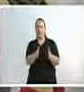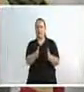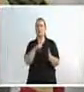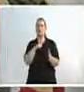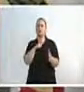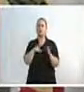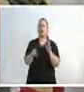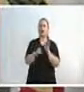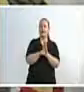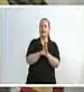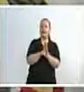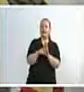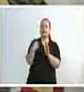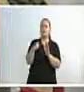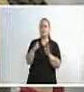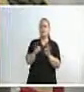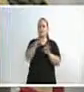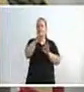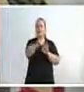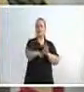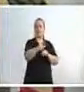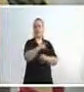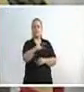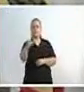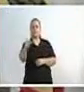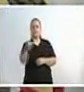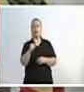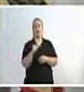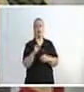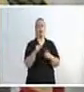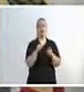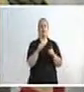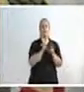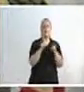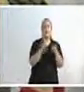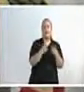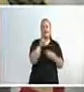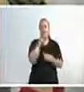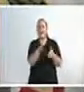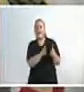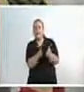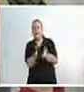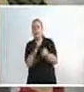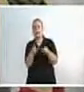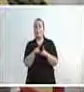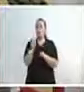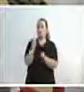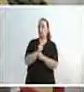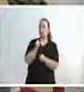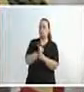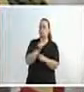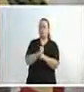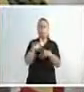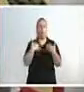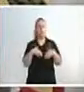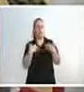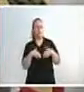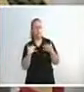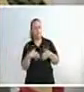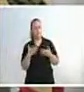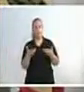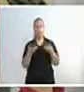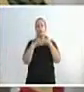que tinha que construir a 100 metros do Rio Itajaiaçu, 30 metros do Ribeirão da Velha, e os construtores, estava todo mundo enfurecido, querendo arrancar a